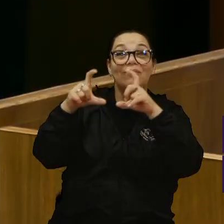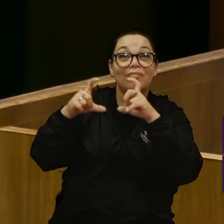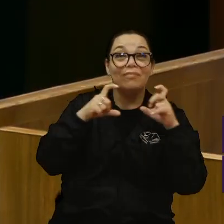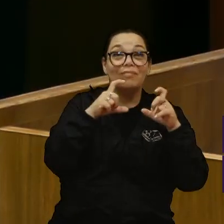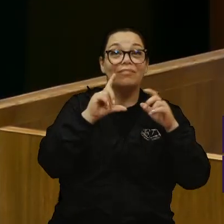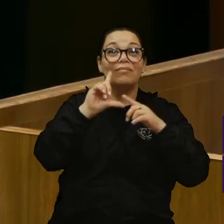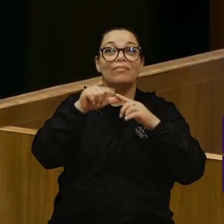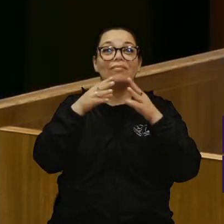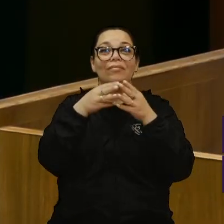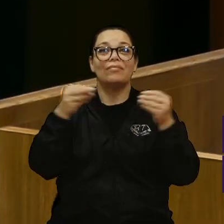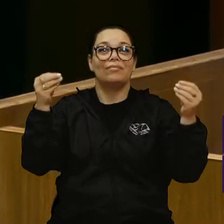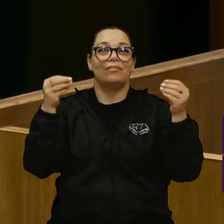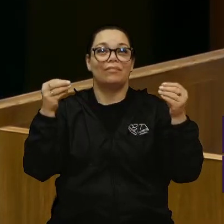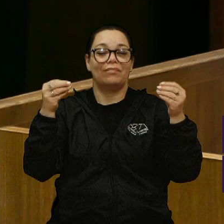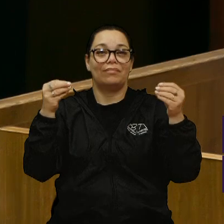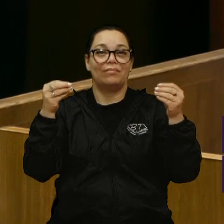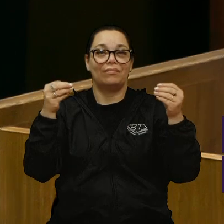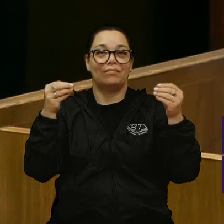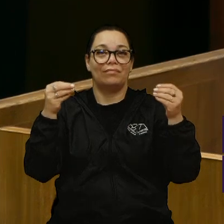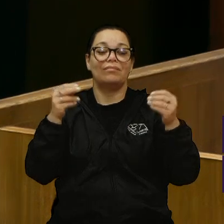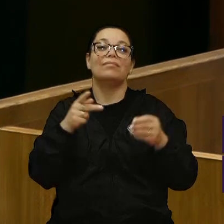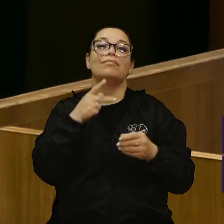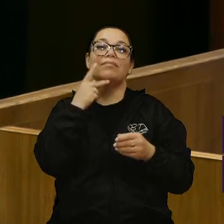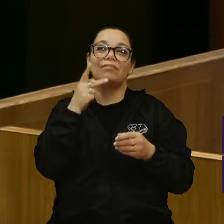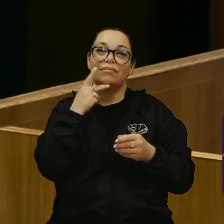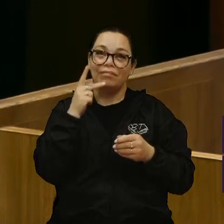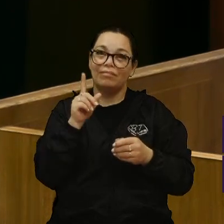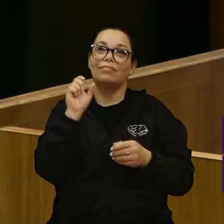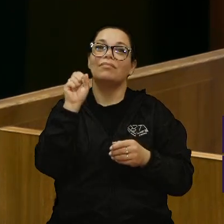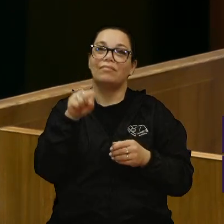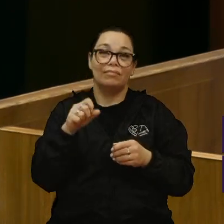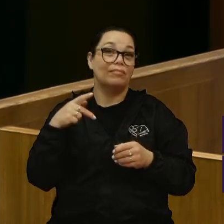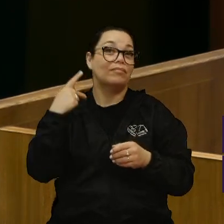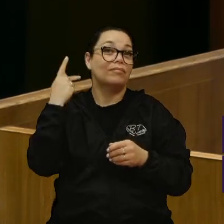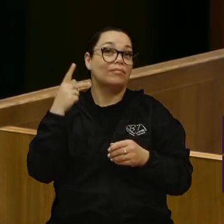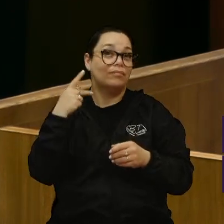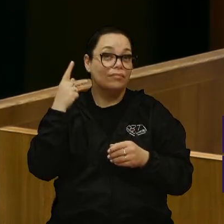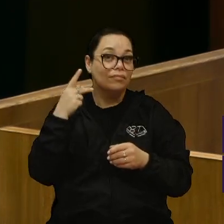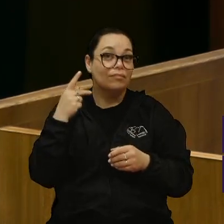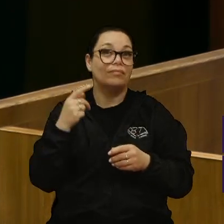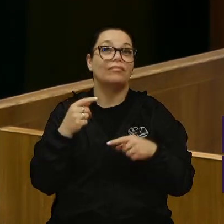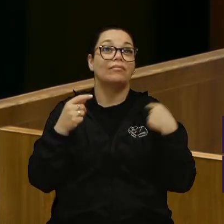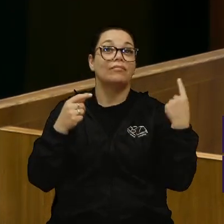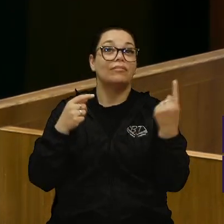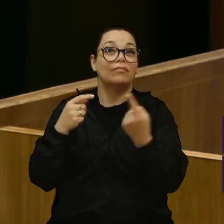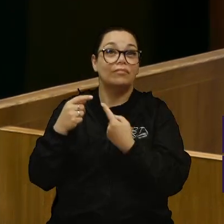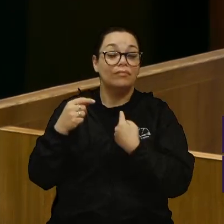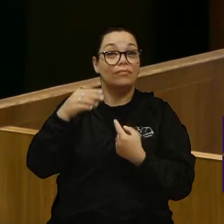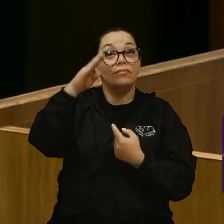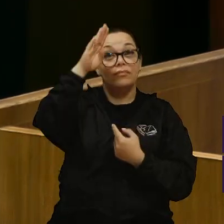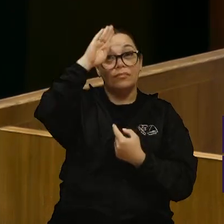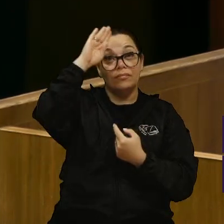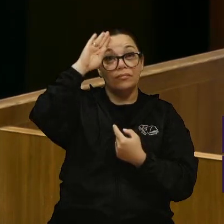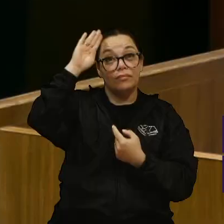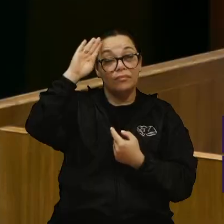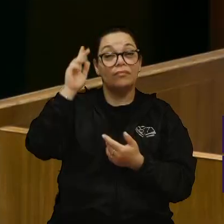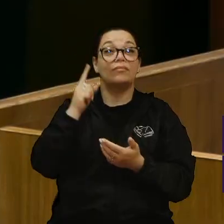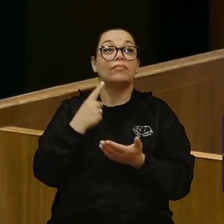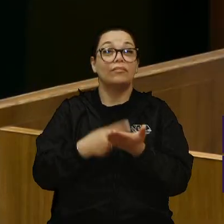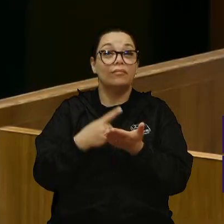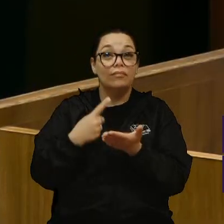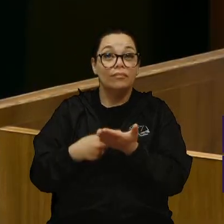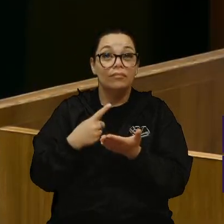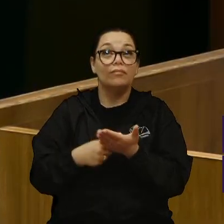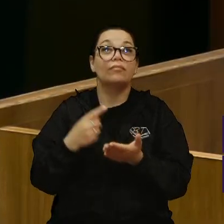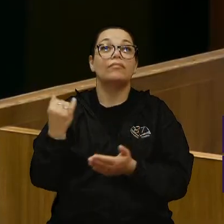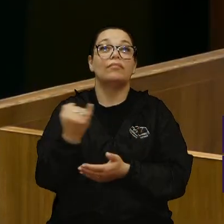depois somem. Isso eles dizem não só dos políticos. Nós, da academia, temos um compromisso